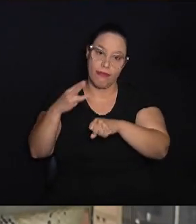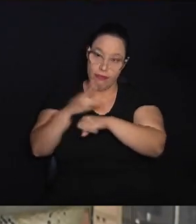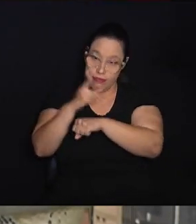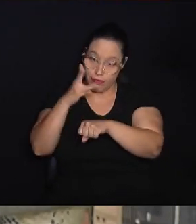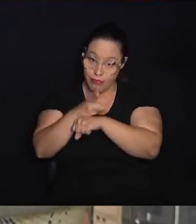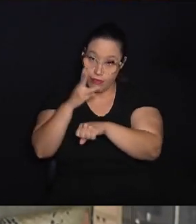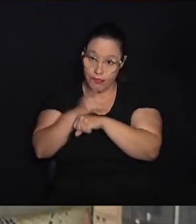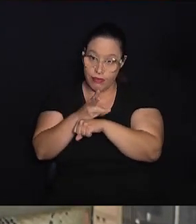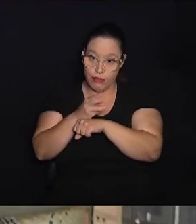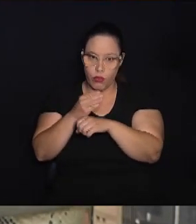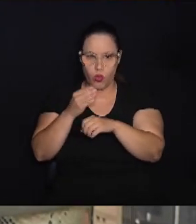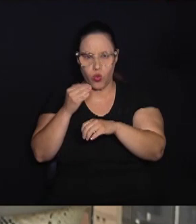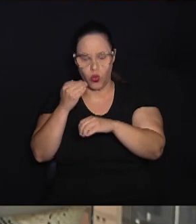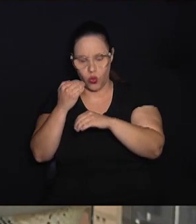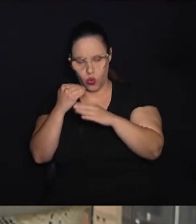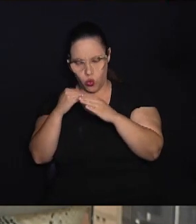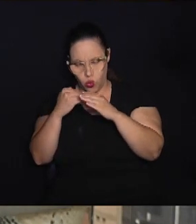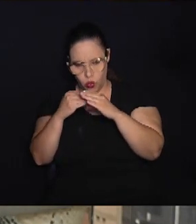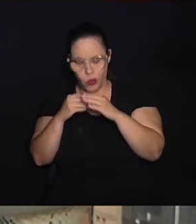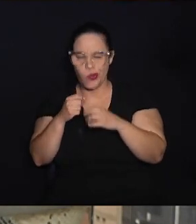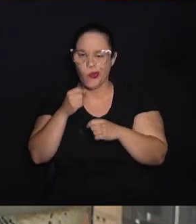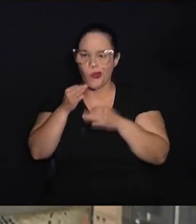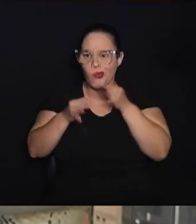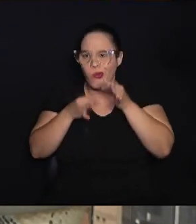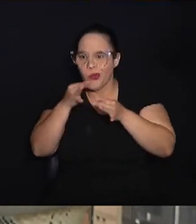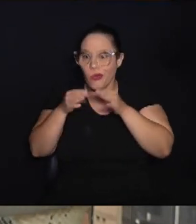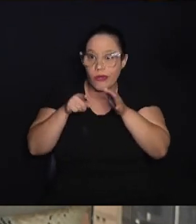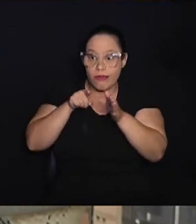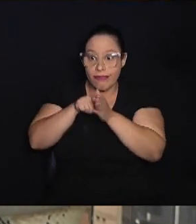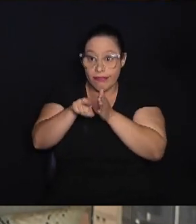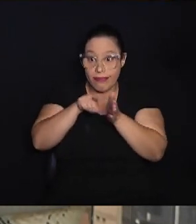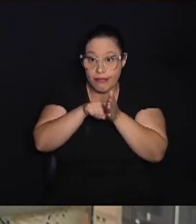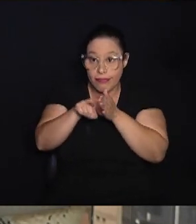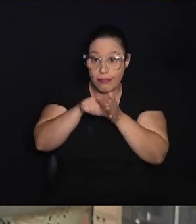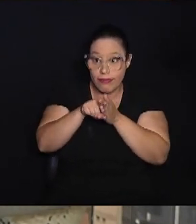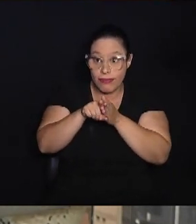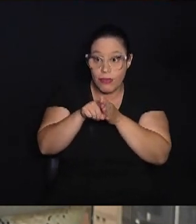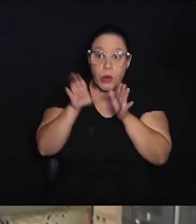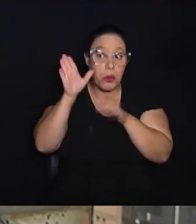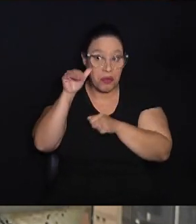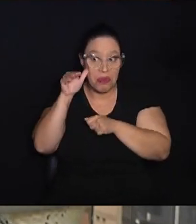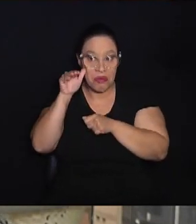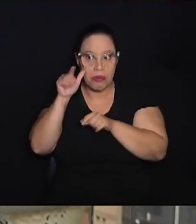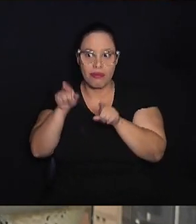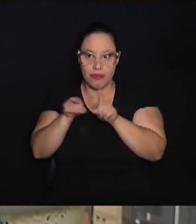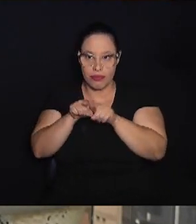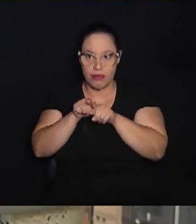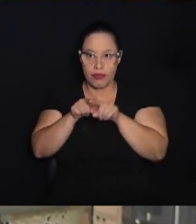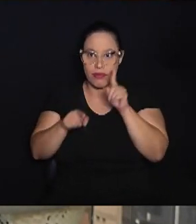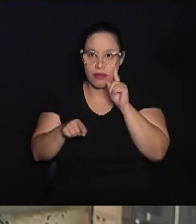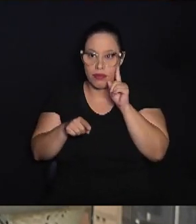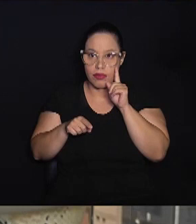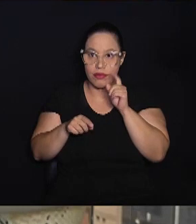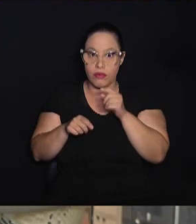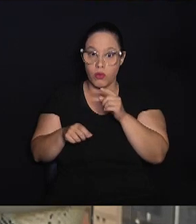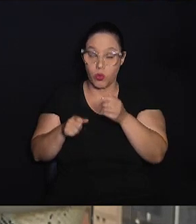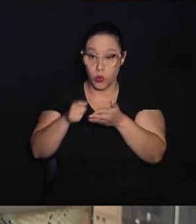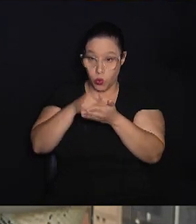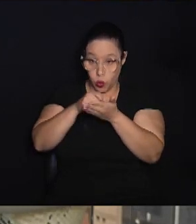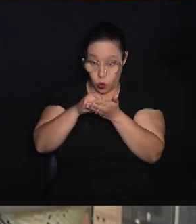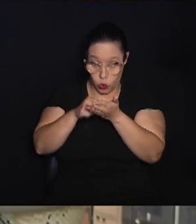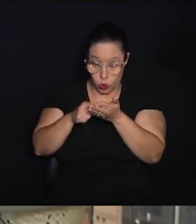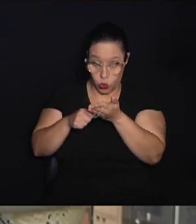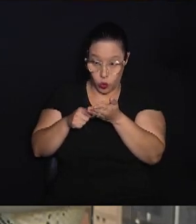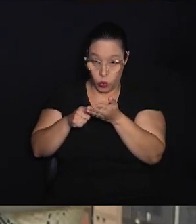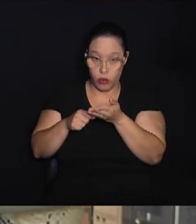para você interagir com a gente mandar pergunta sugestão e quem sabe até uma curiosidade né se você puder anotar então o DDD